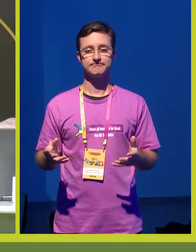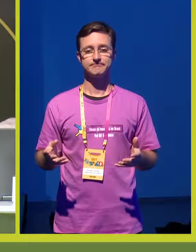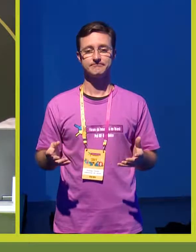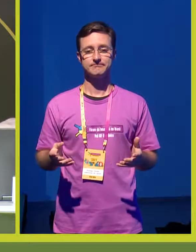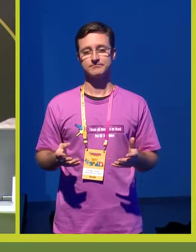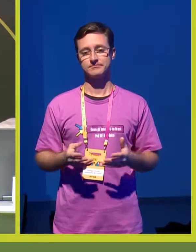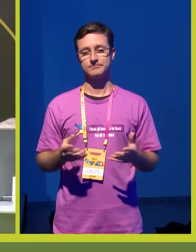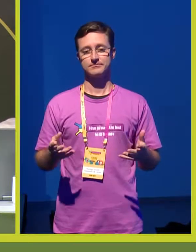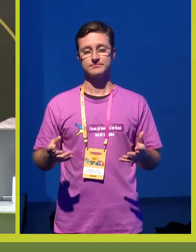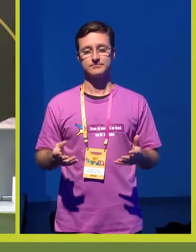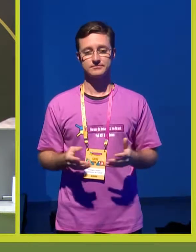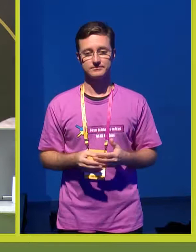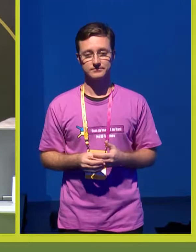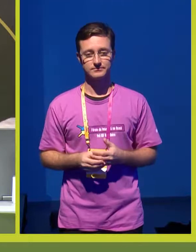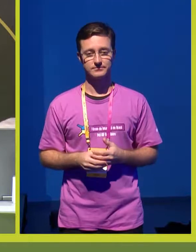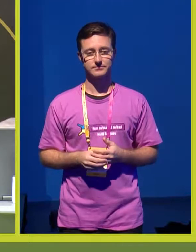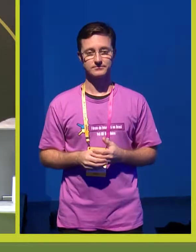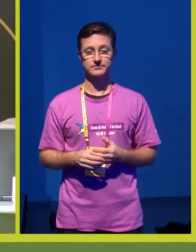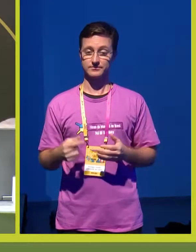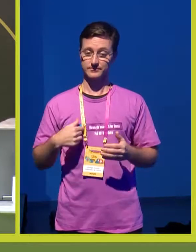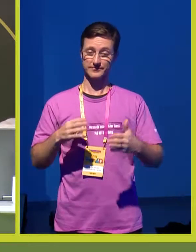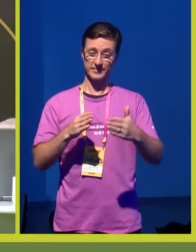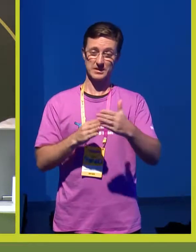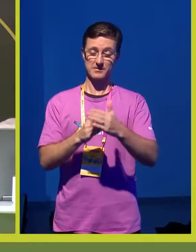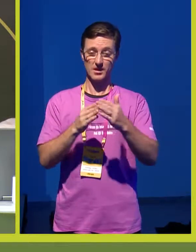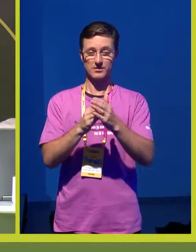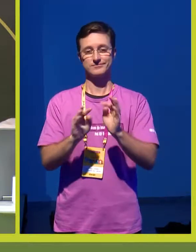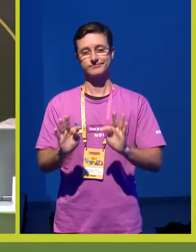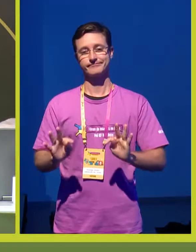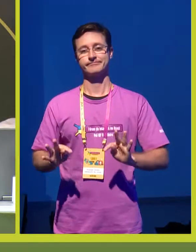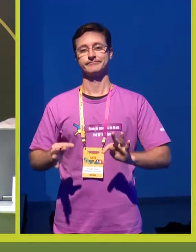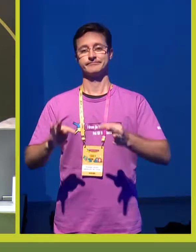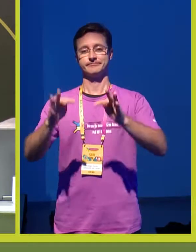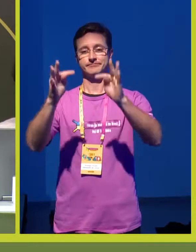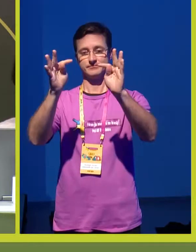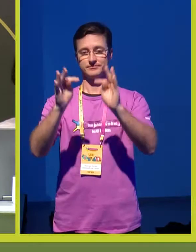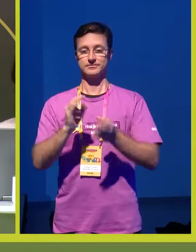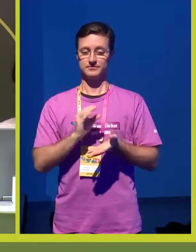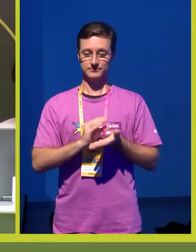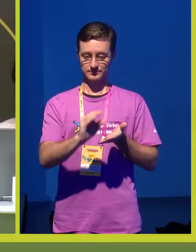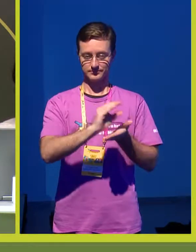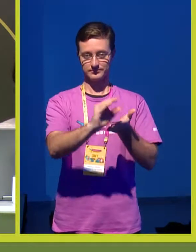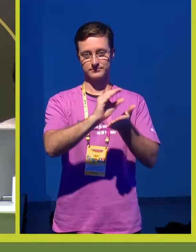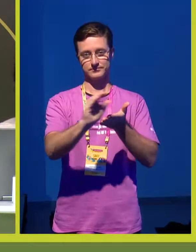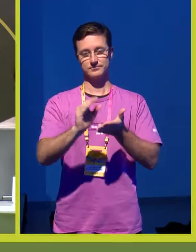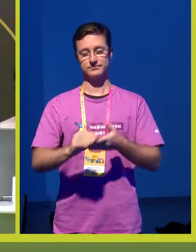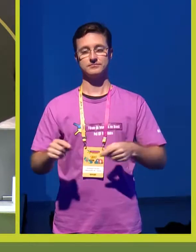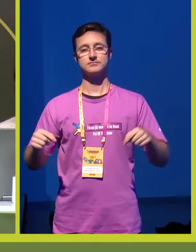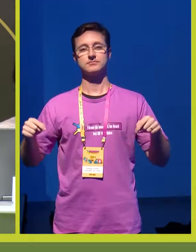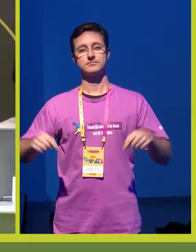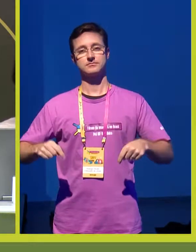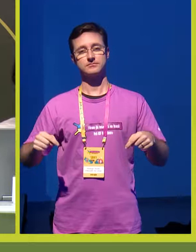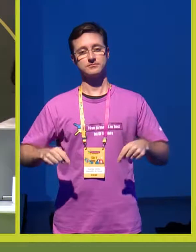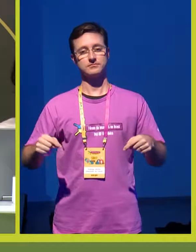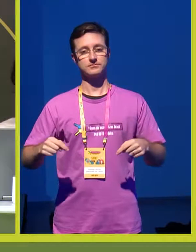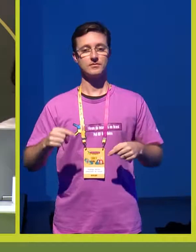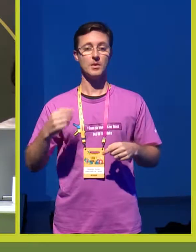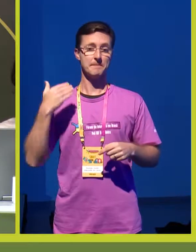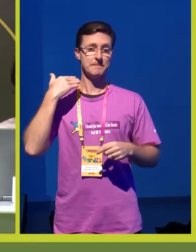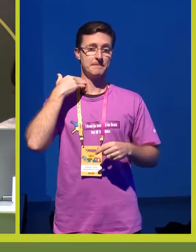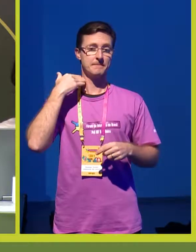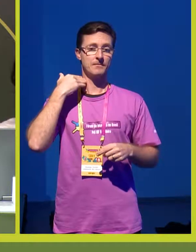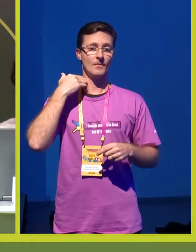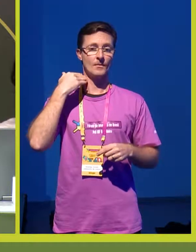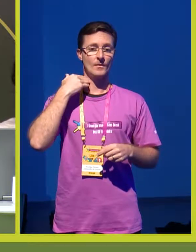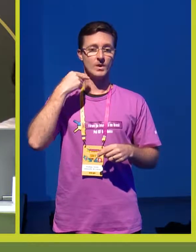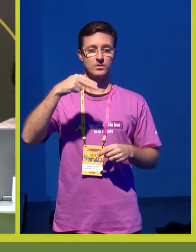em razão da nossa barreira tecnológica e de investimento. hoje em dia o Banco Nacional de